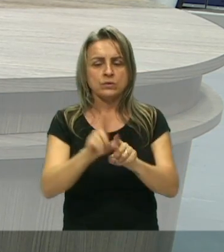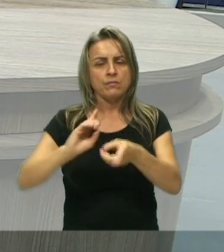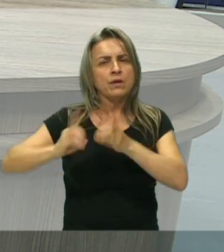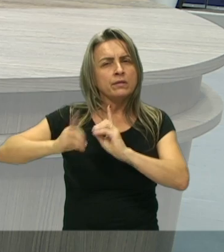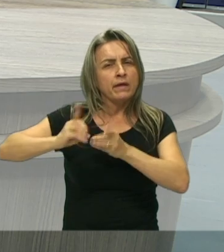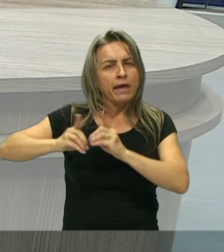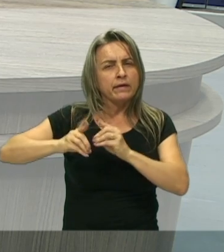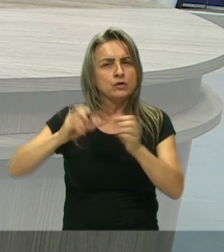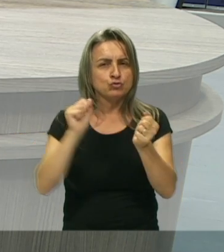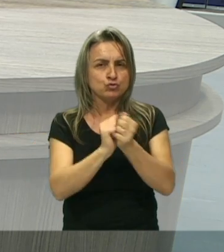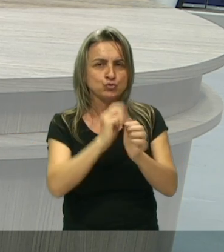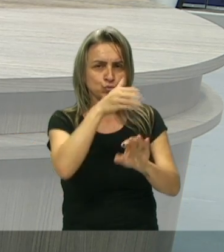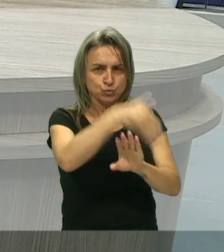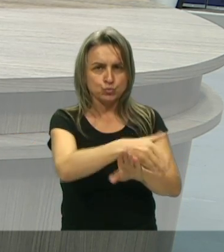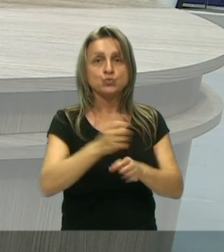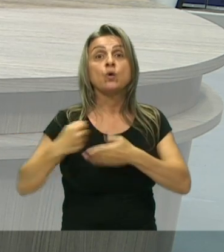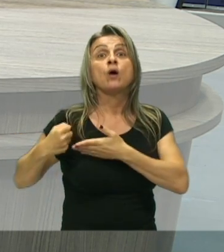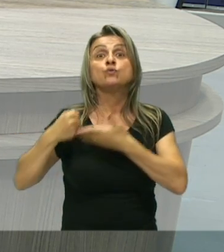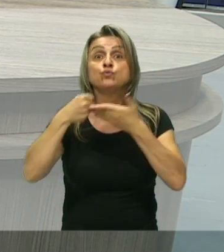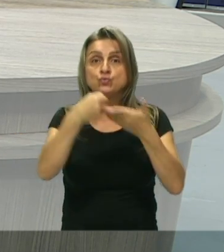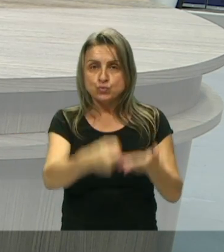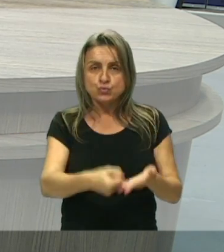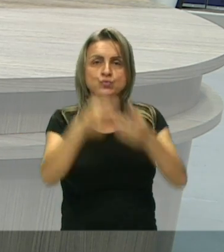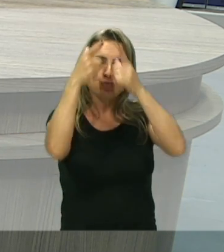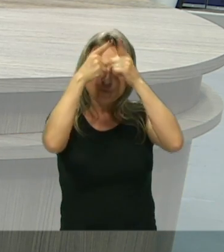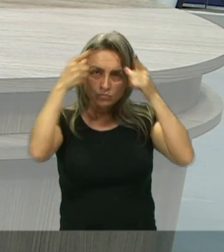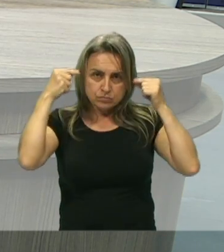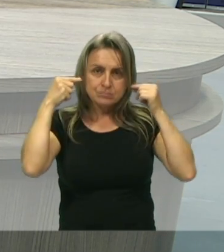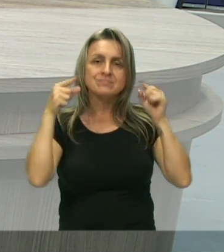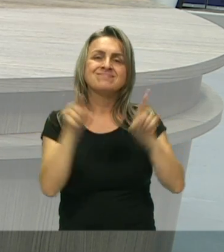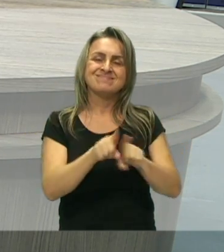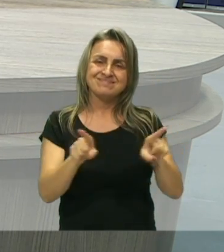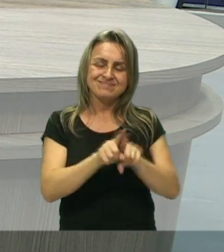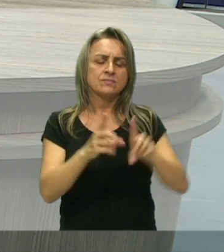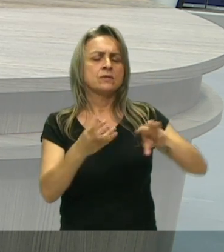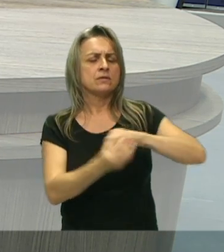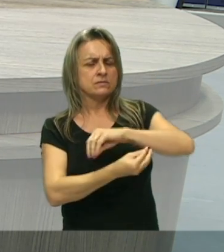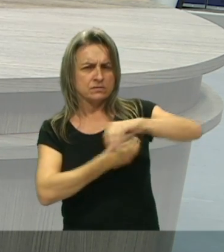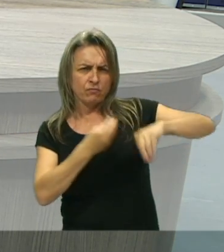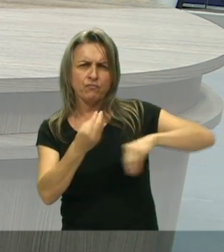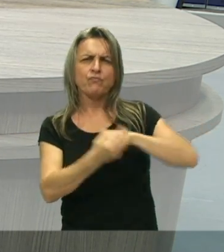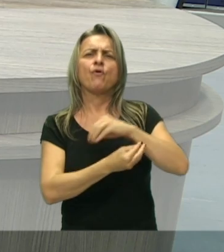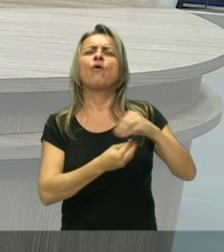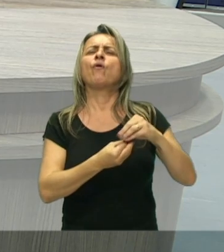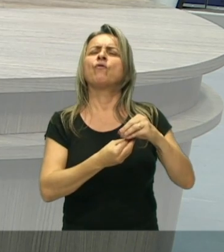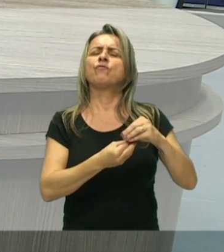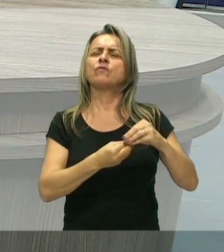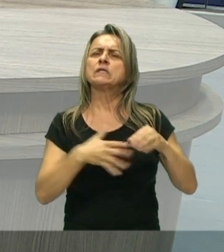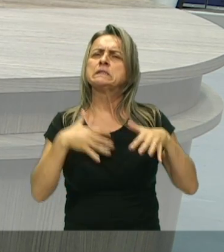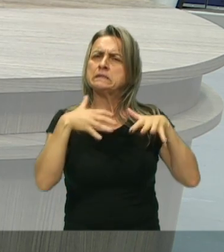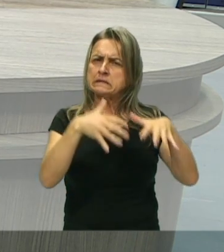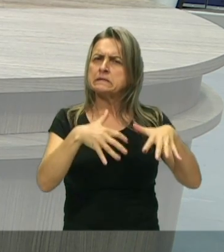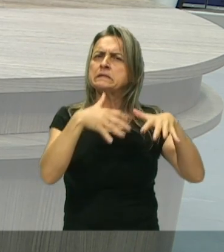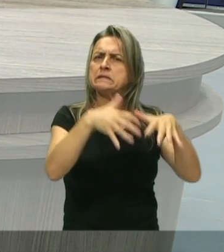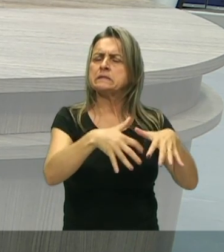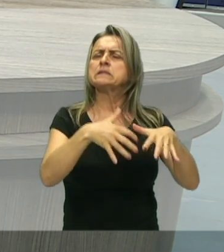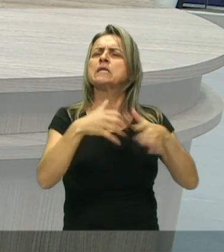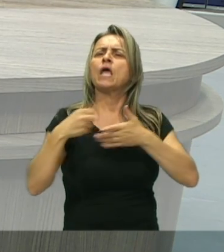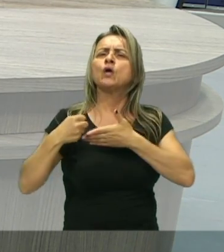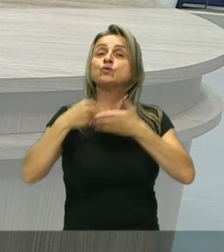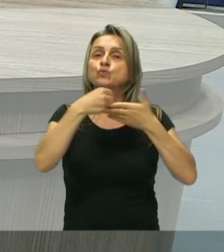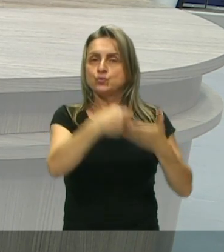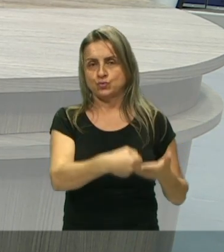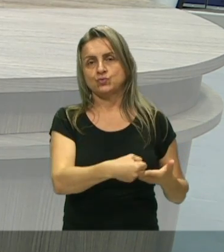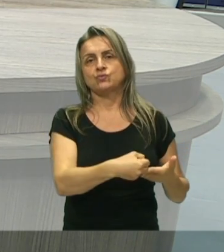e os auxiliares de enfermagem, e que se envolvem, que fazem dão toda essa cobertura. E